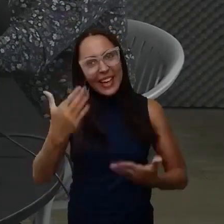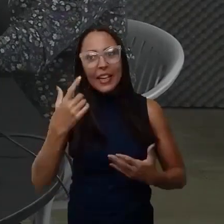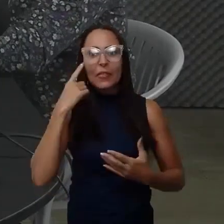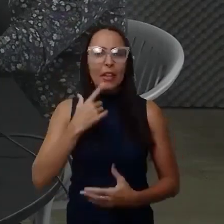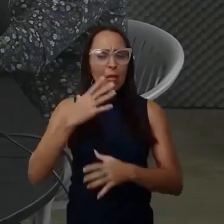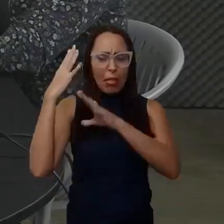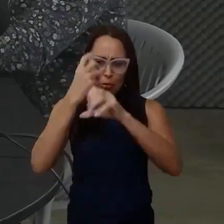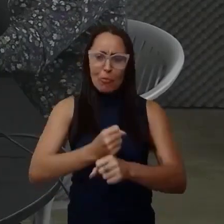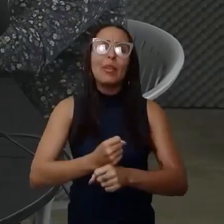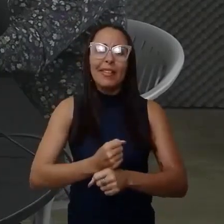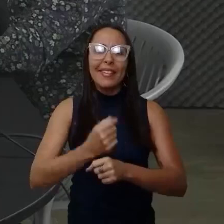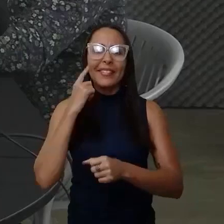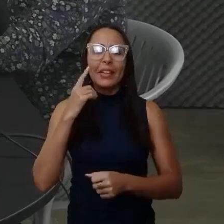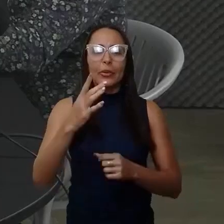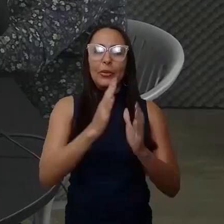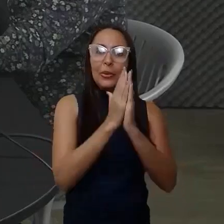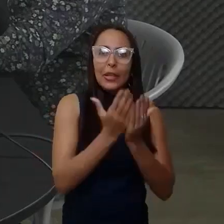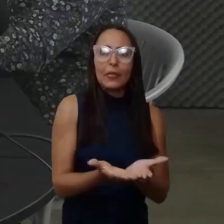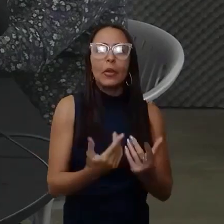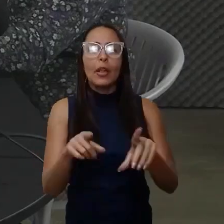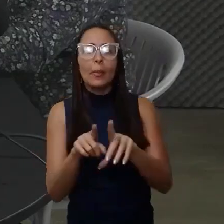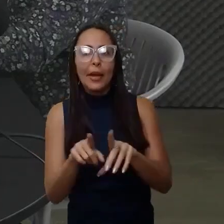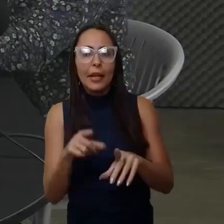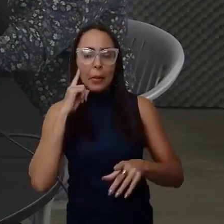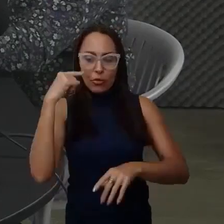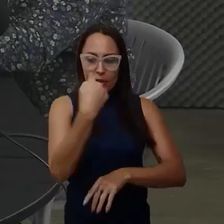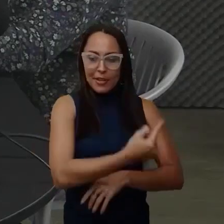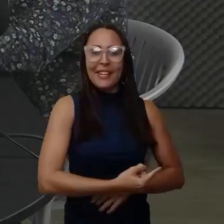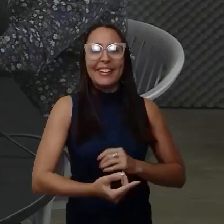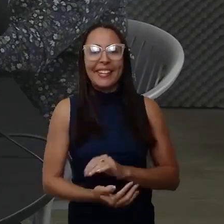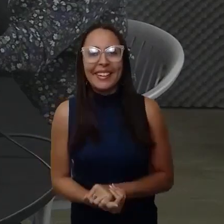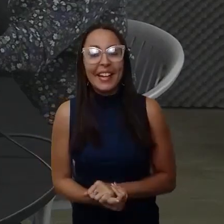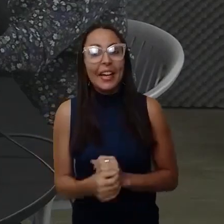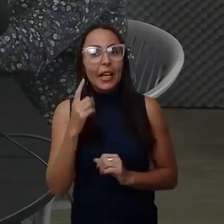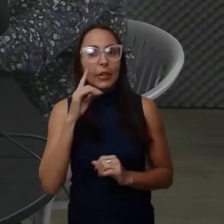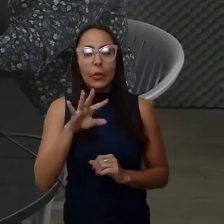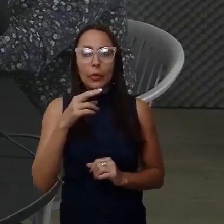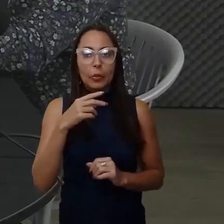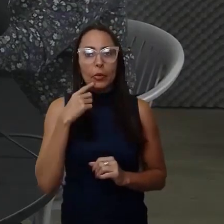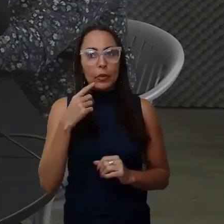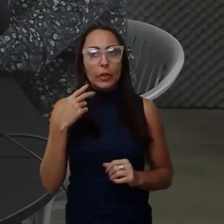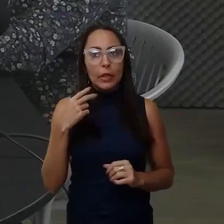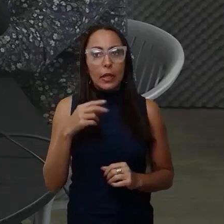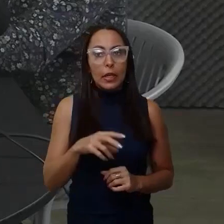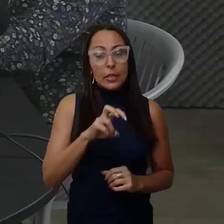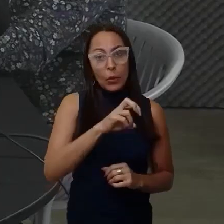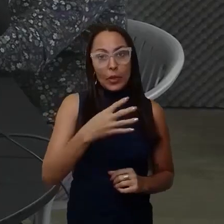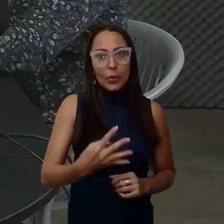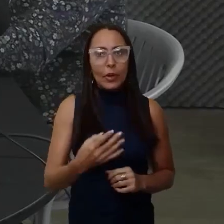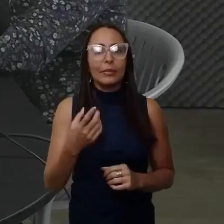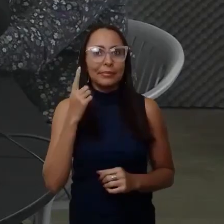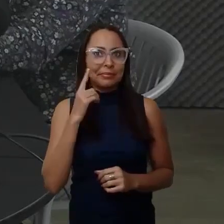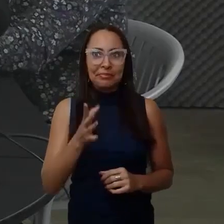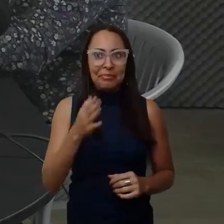resumida num texto lido assim, bonito também, né, pra gente. E com sotaque nordestino, porque eu não falo 54, eu falo 54. Porque eu